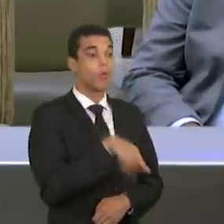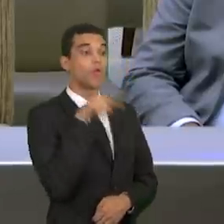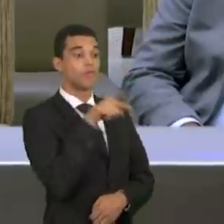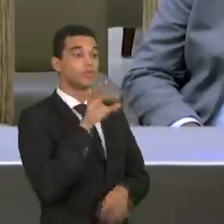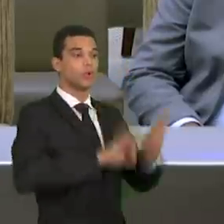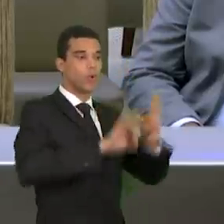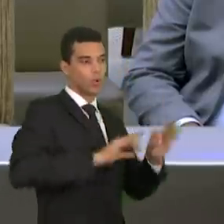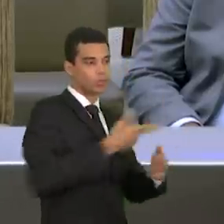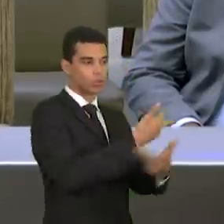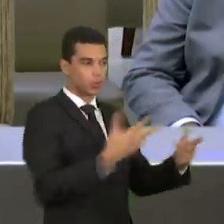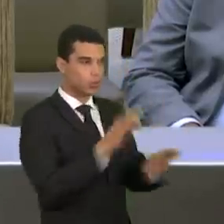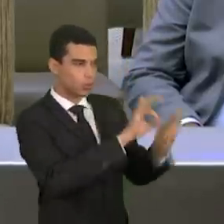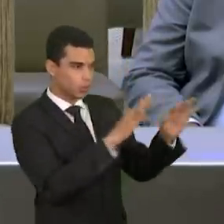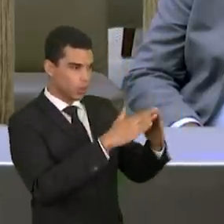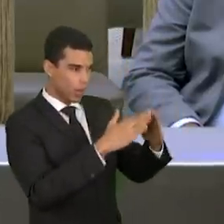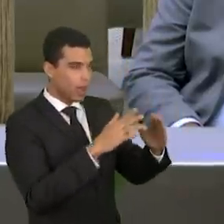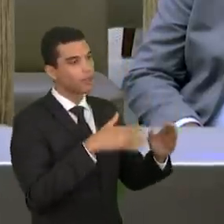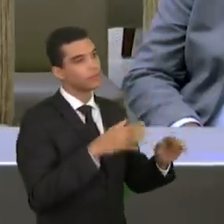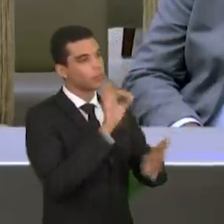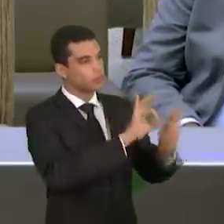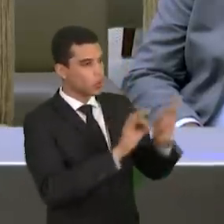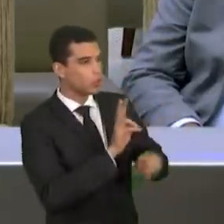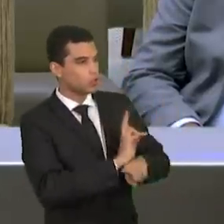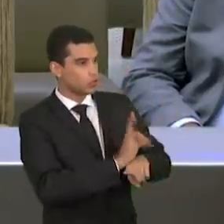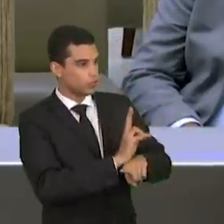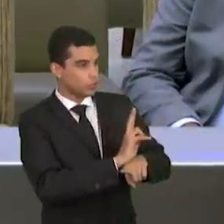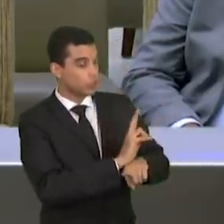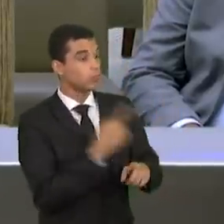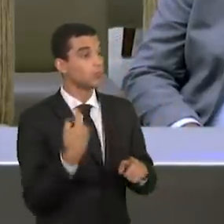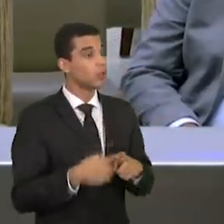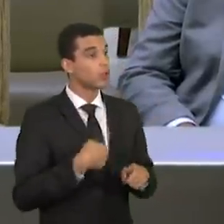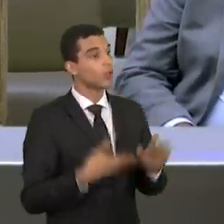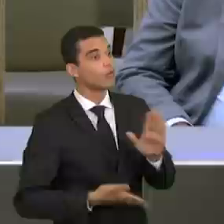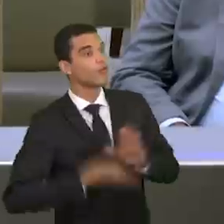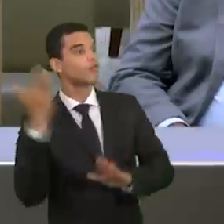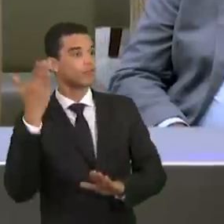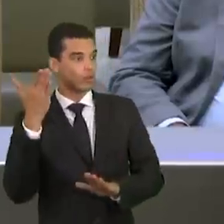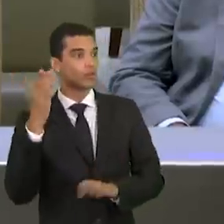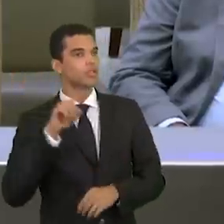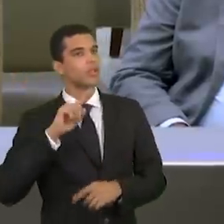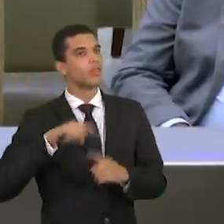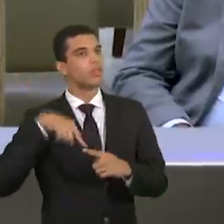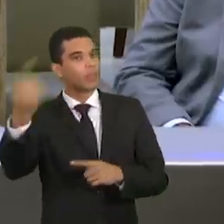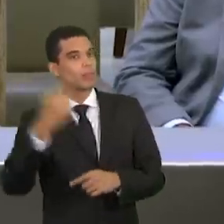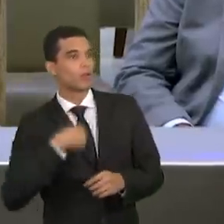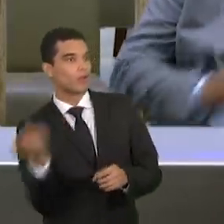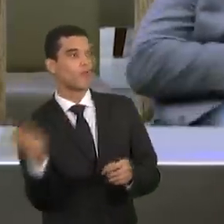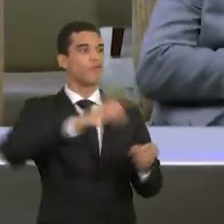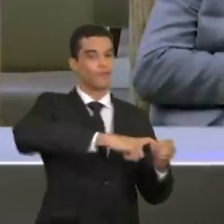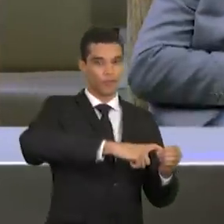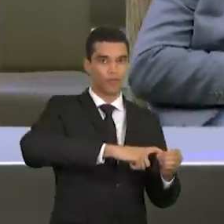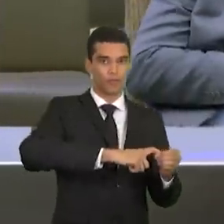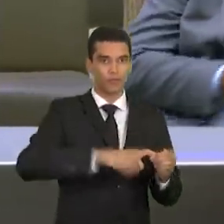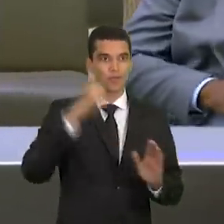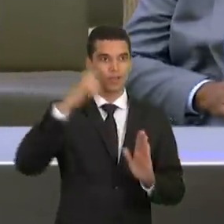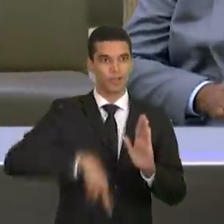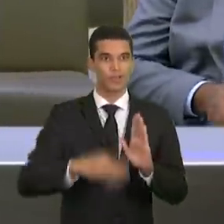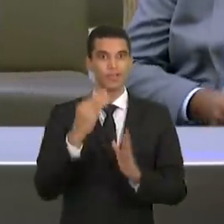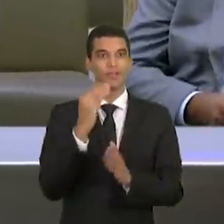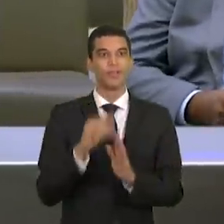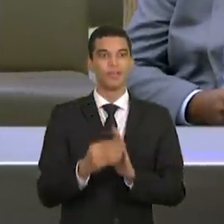a sua obra e mandasse ao porteiro que vigiasse. Vamos ler juntos o 35 todos, bem bonito,